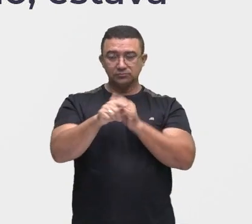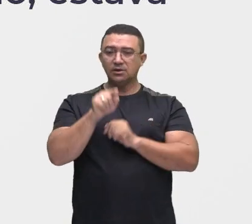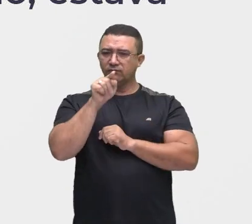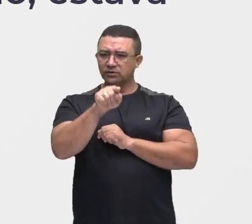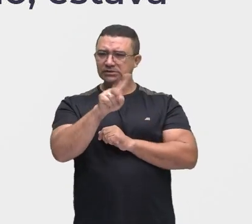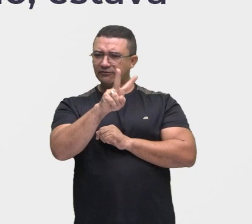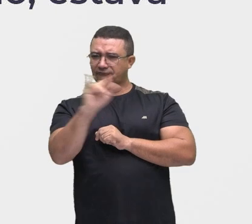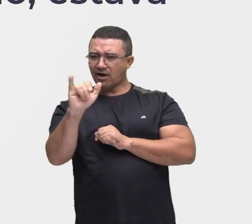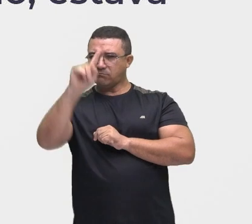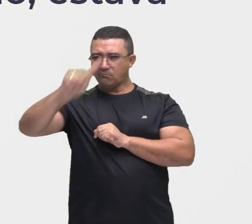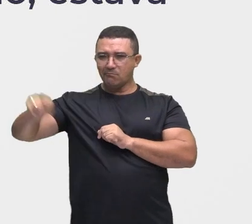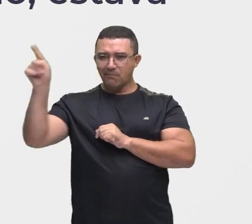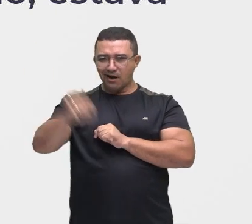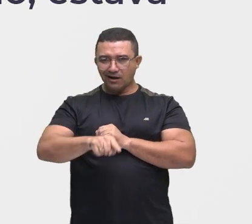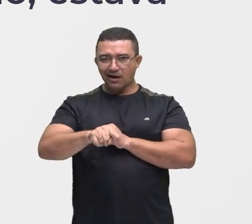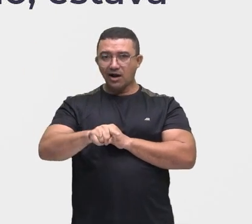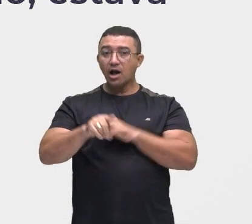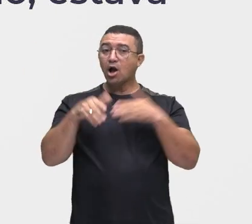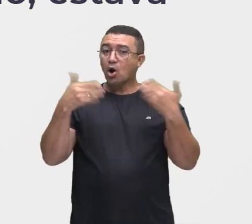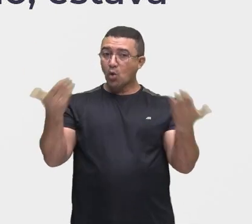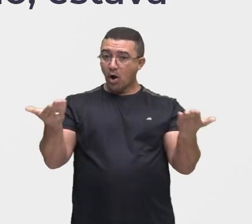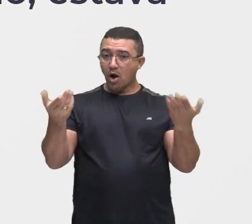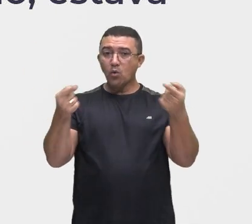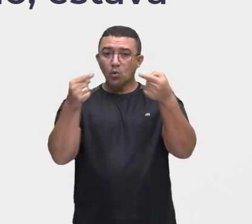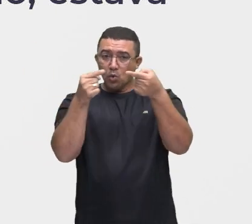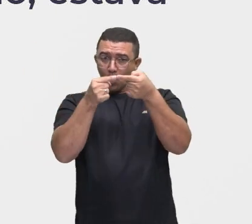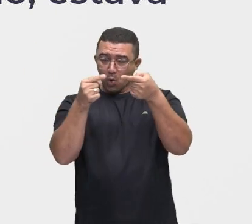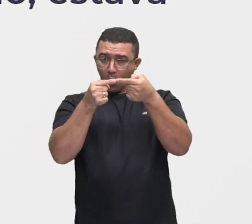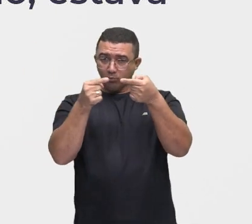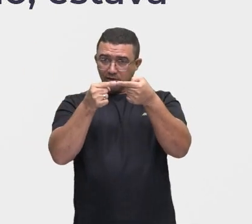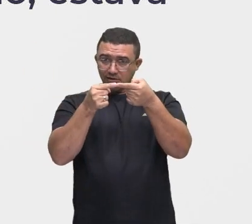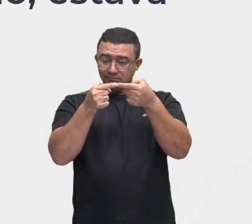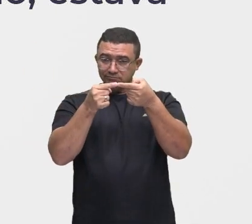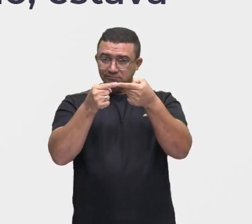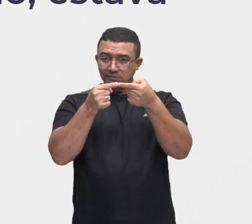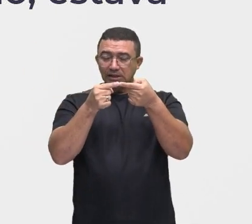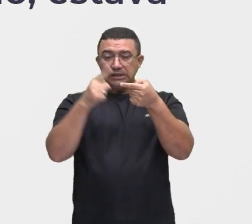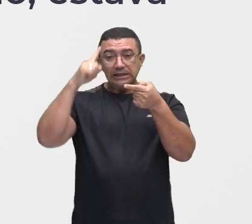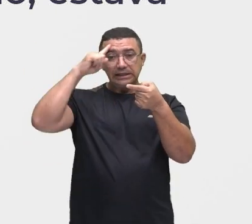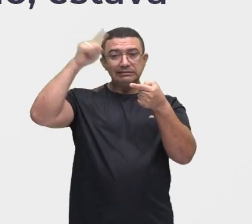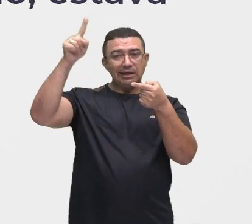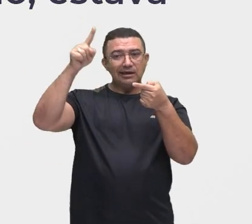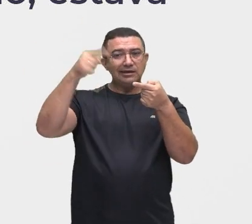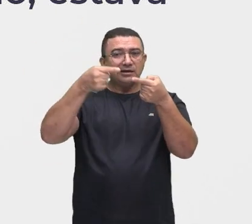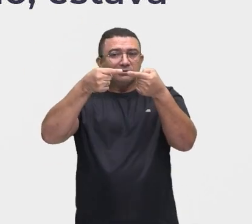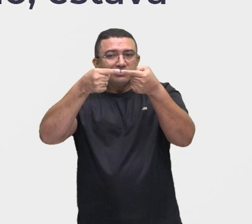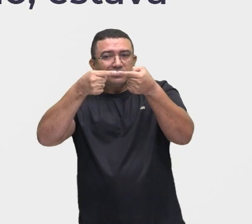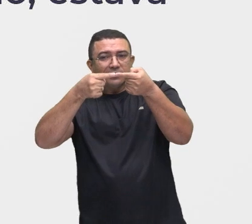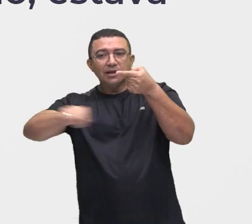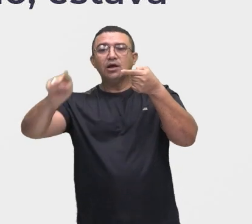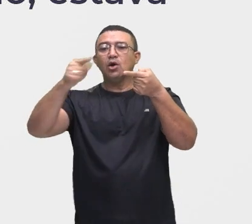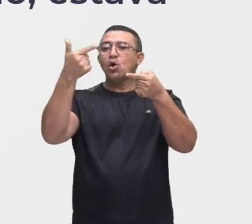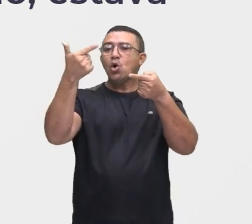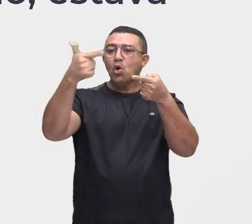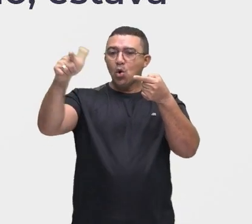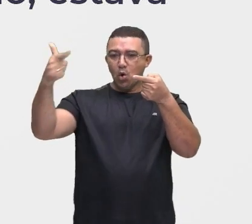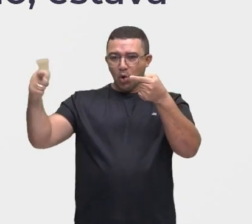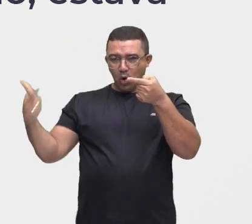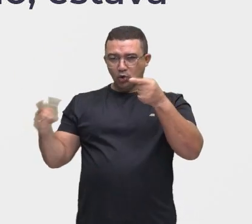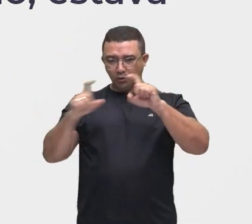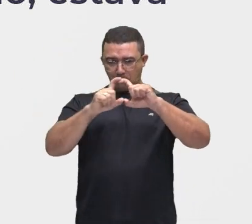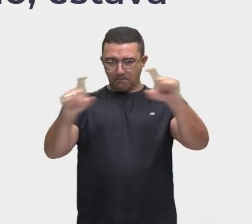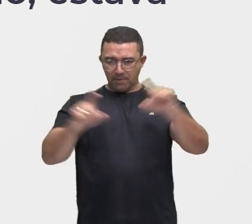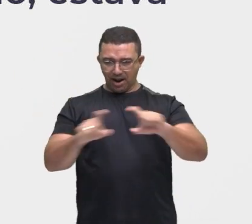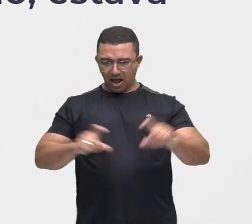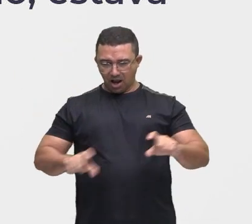vai assinalar a alternativa cuja ideia não se relaciona com as outras ideias do parágrafo.